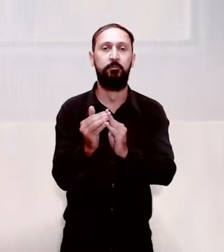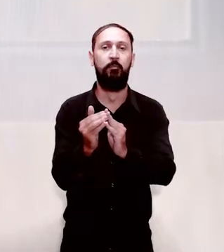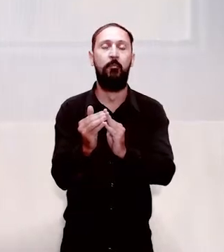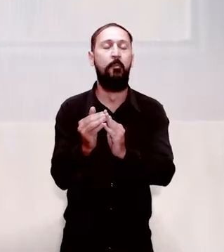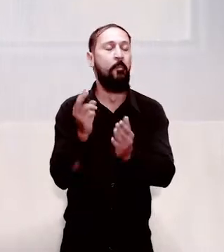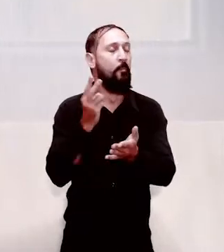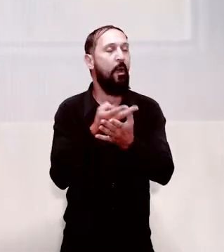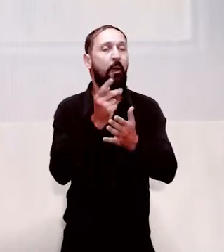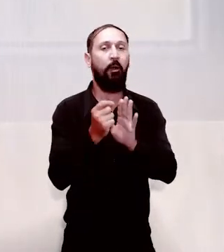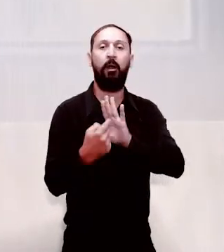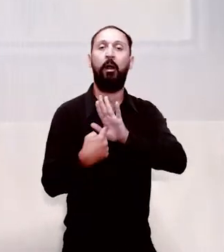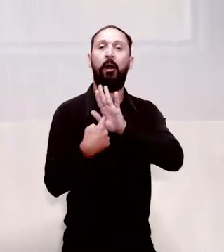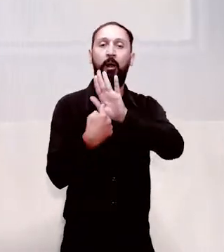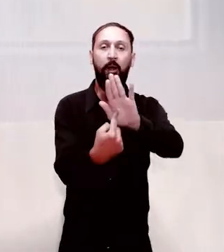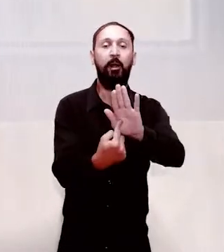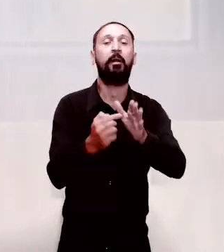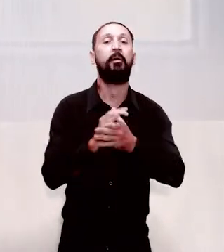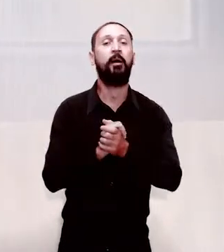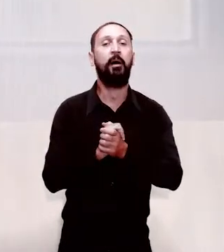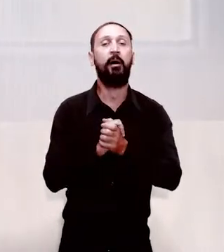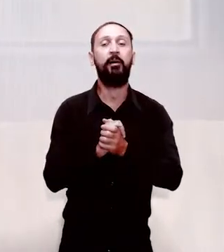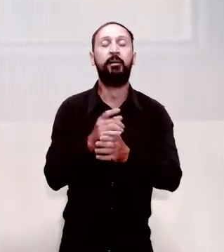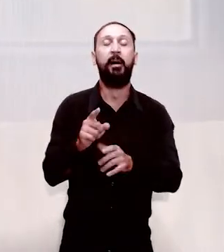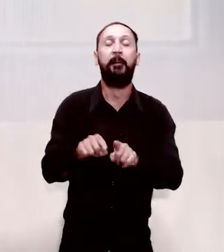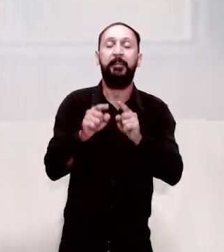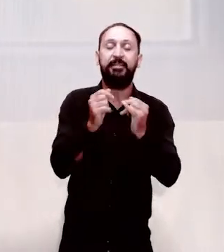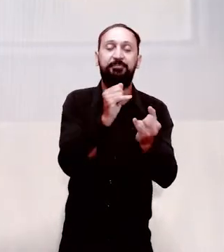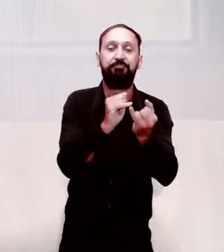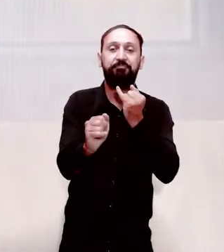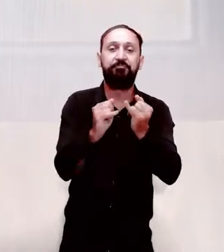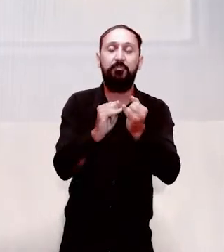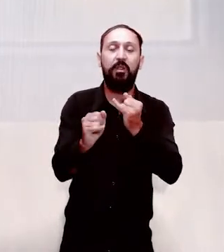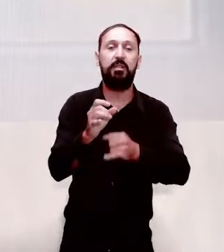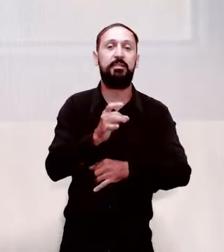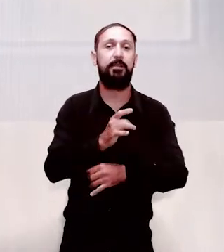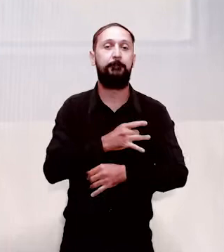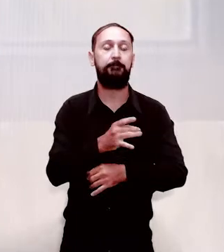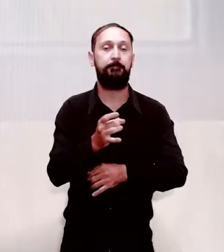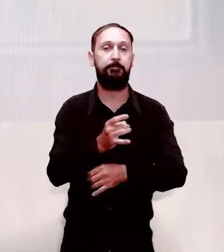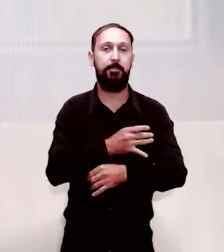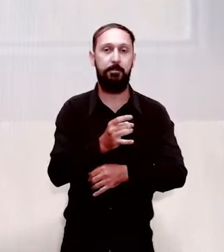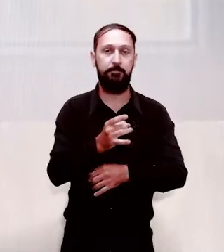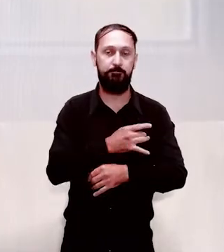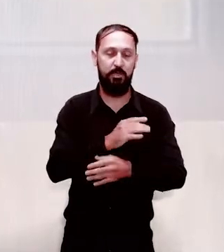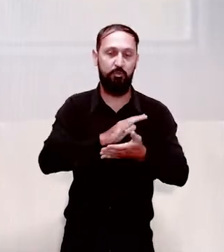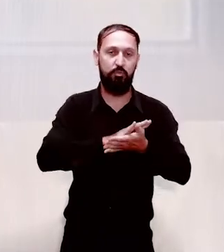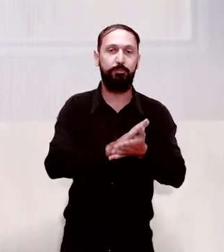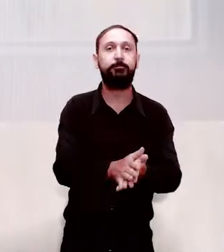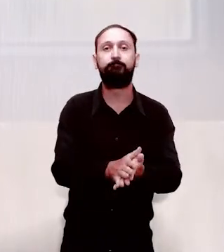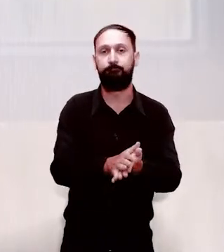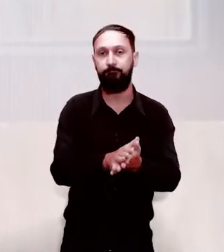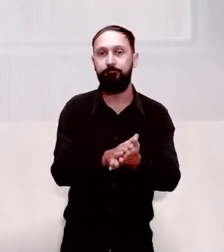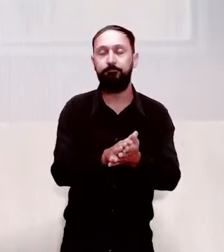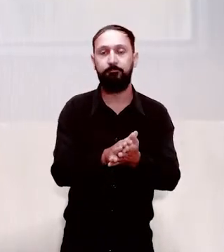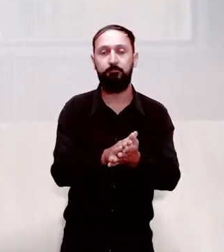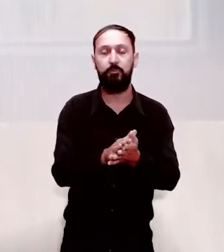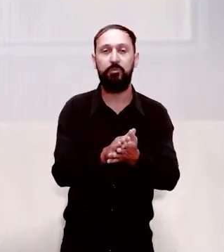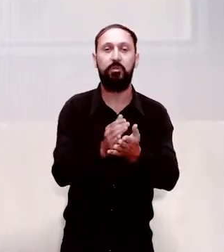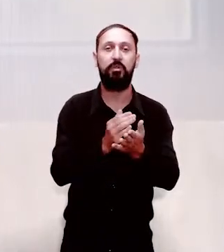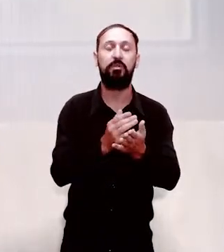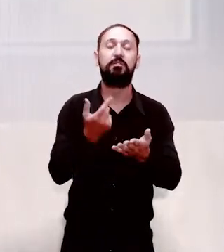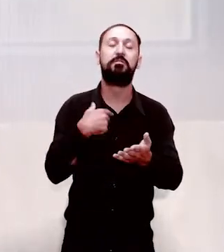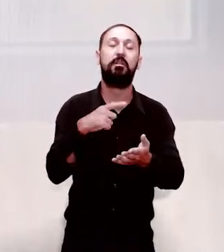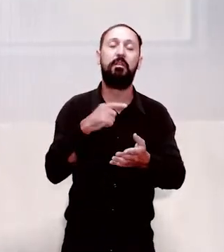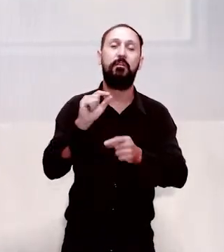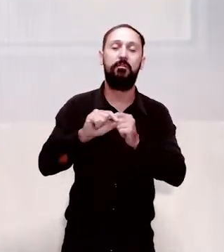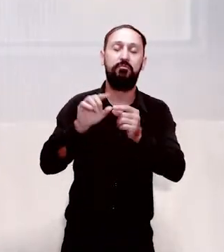ela dizia assim, se apresente, né? Mas um pouco era desse medo do preconceito, do racismo, né?